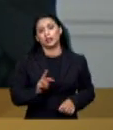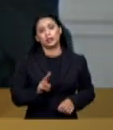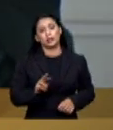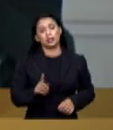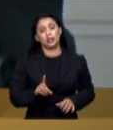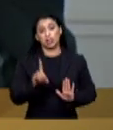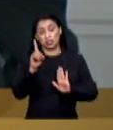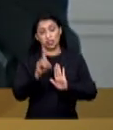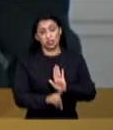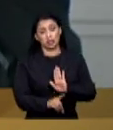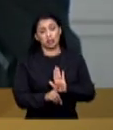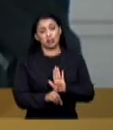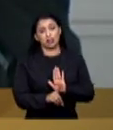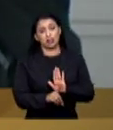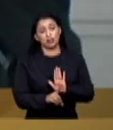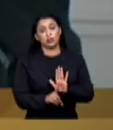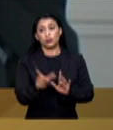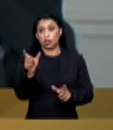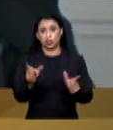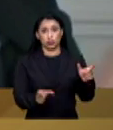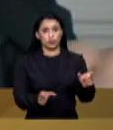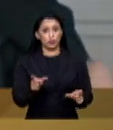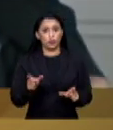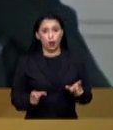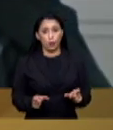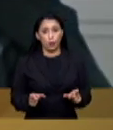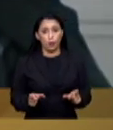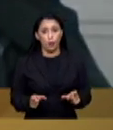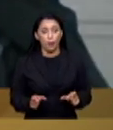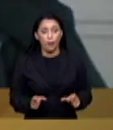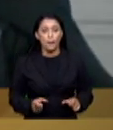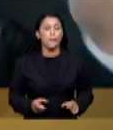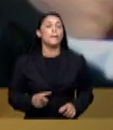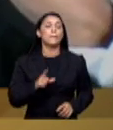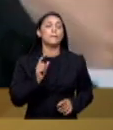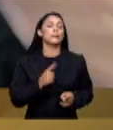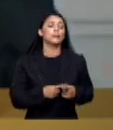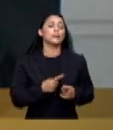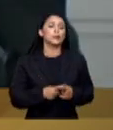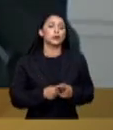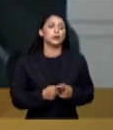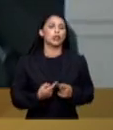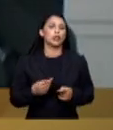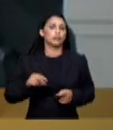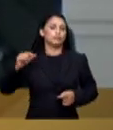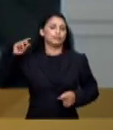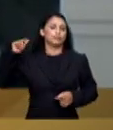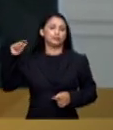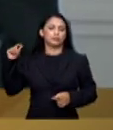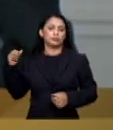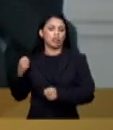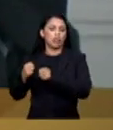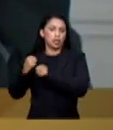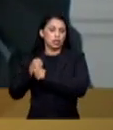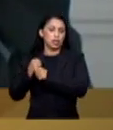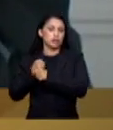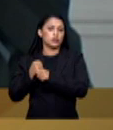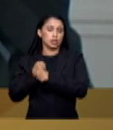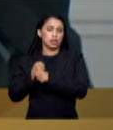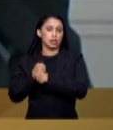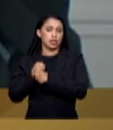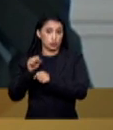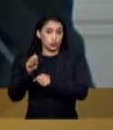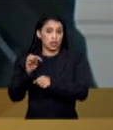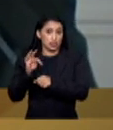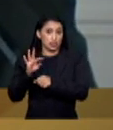lesão ao direito individual. Porque naquele primeiro momento, décadas atrás, as medidas, disse o Supremo